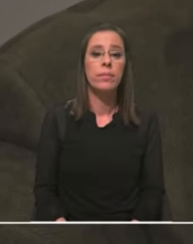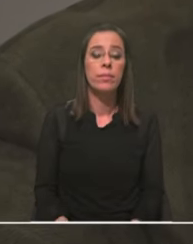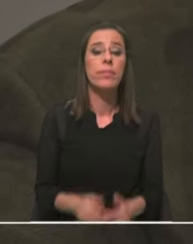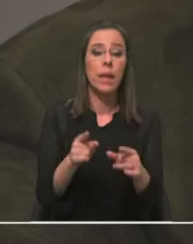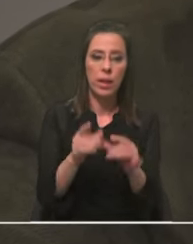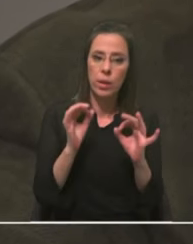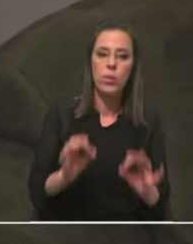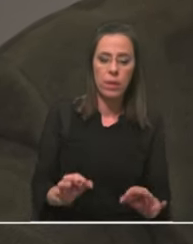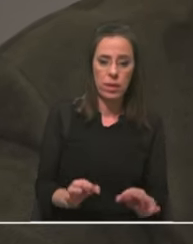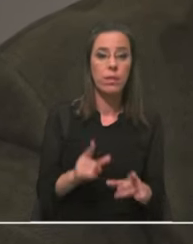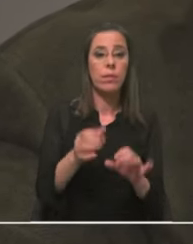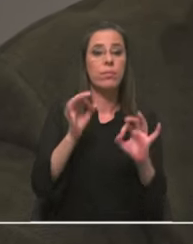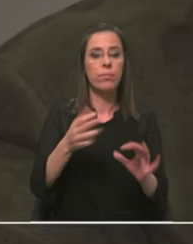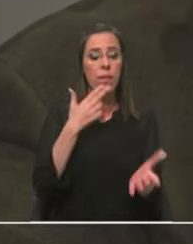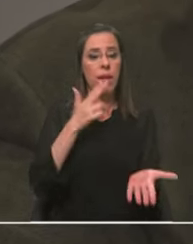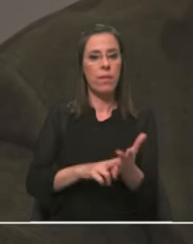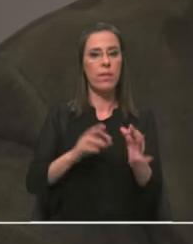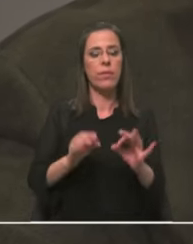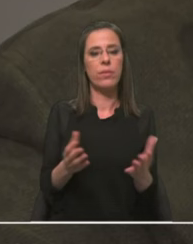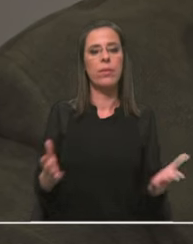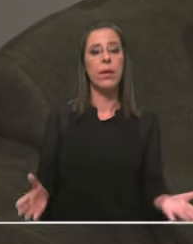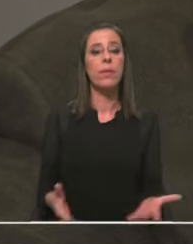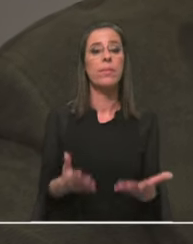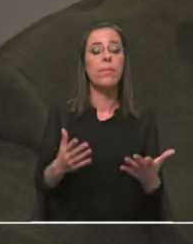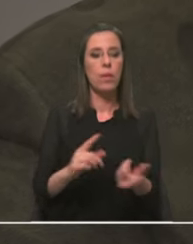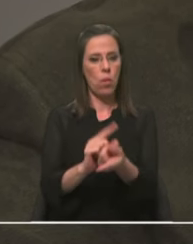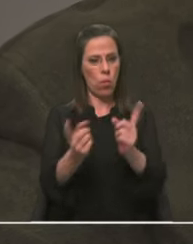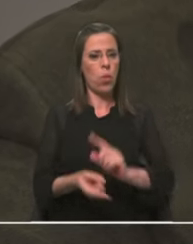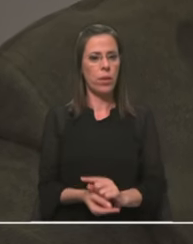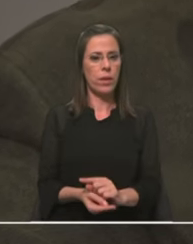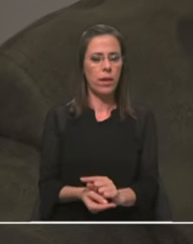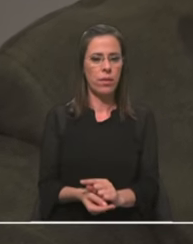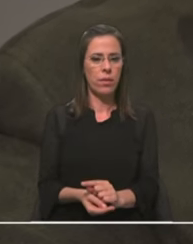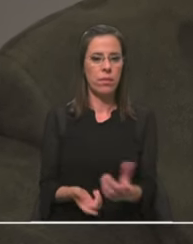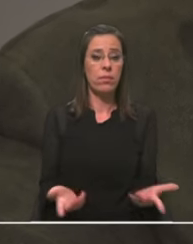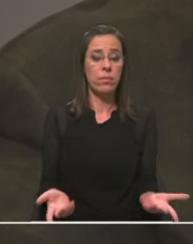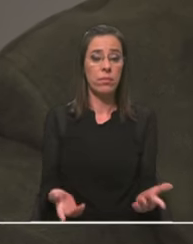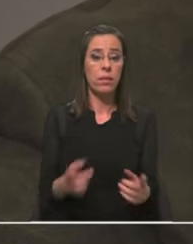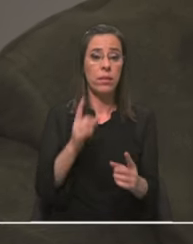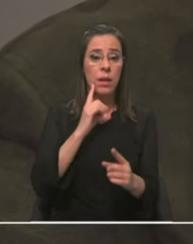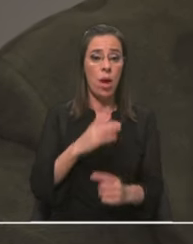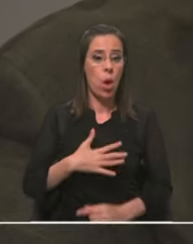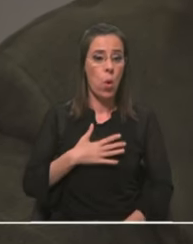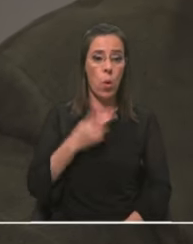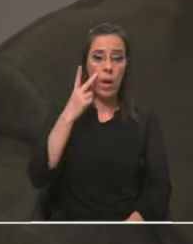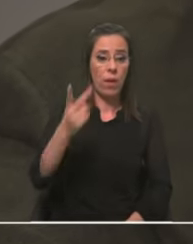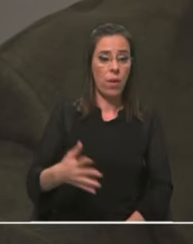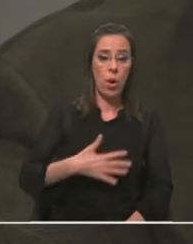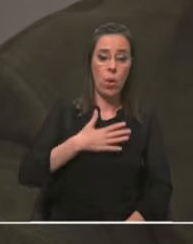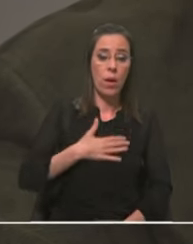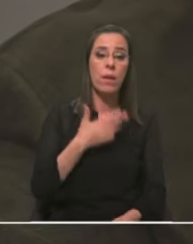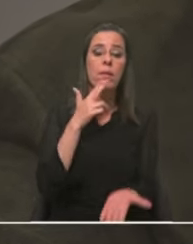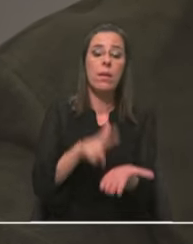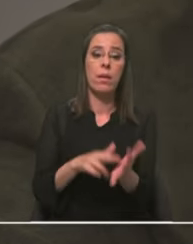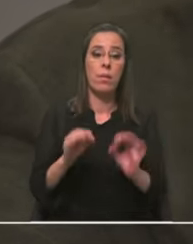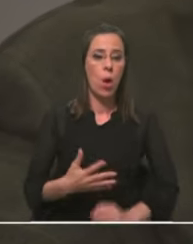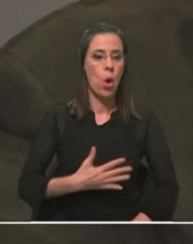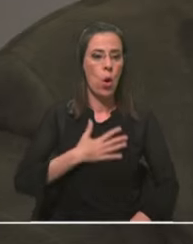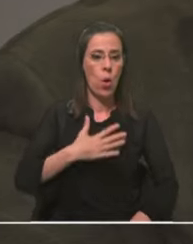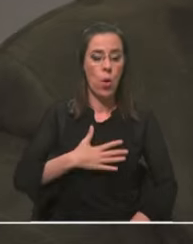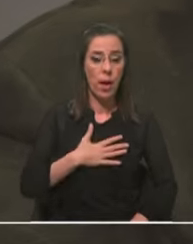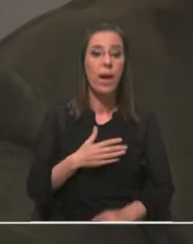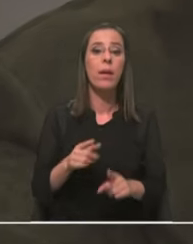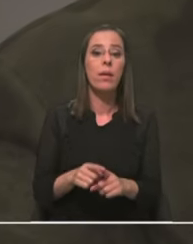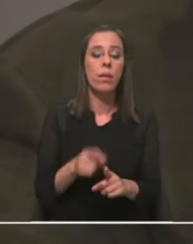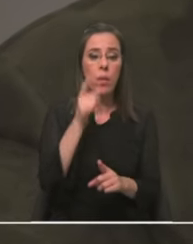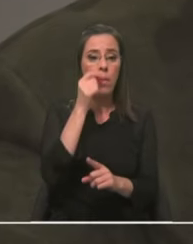Isso sim. Isso é que é uma verdade. Agora, ao contrário, é que ela não quer ver o Zé. É uma realidade, não quer. É por